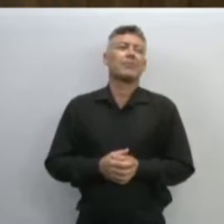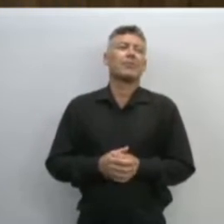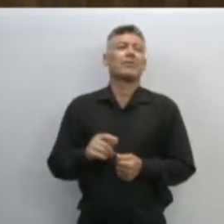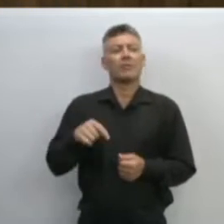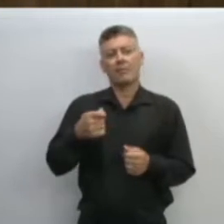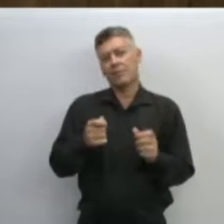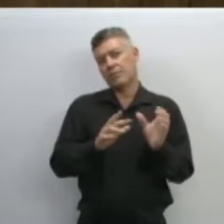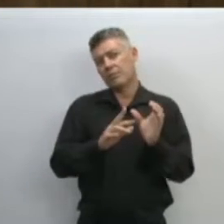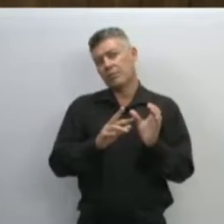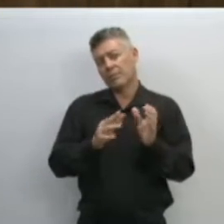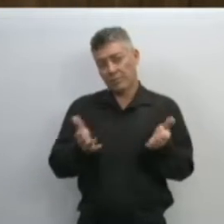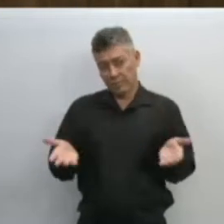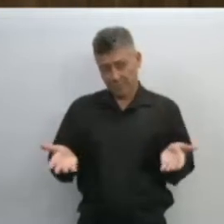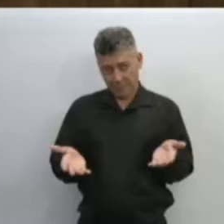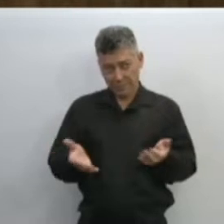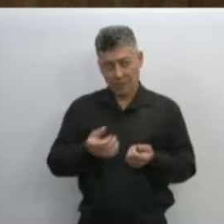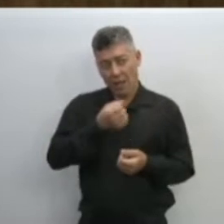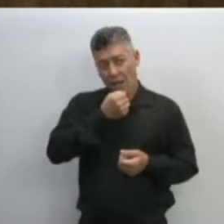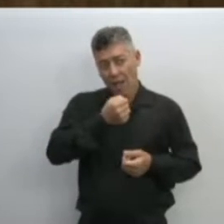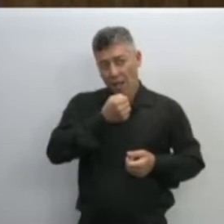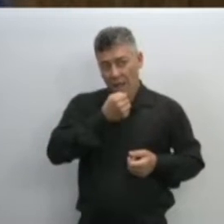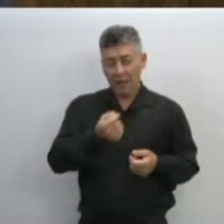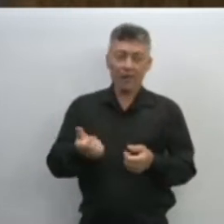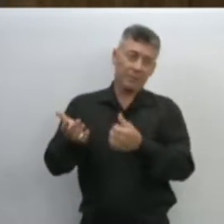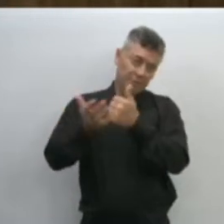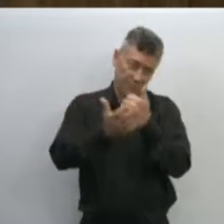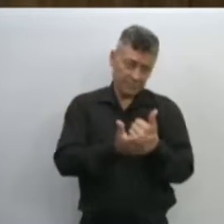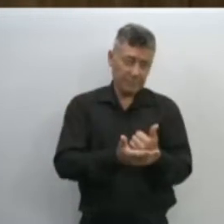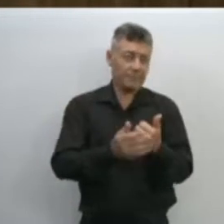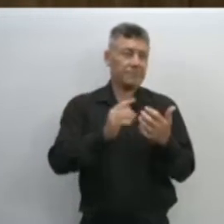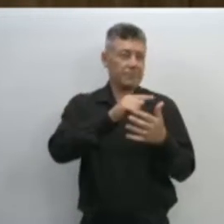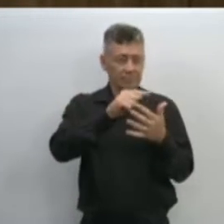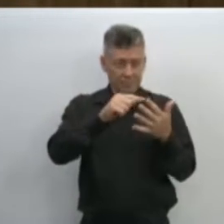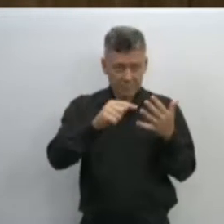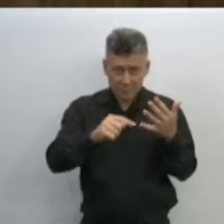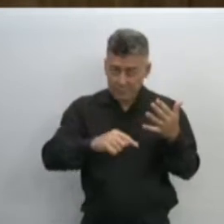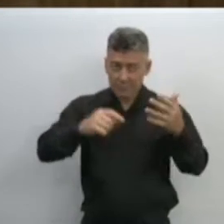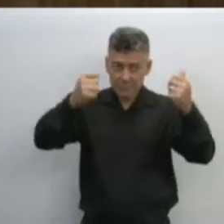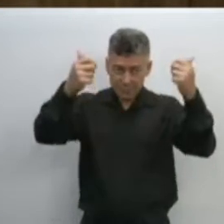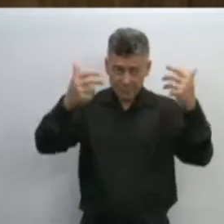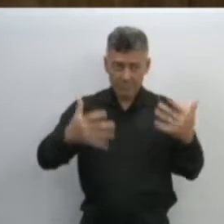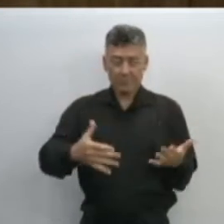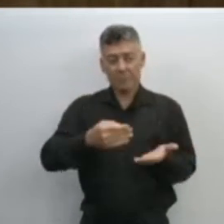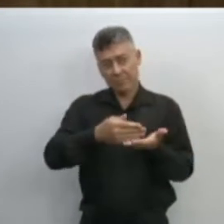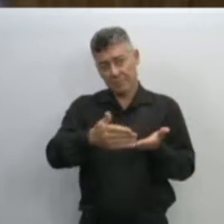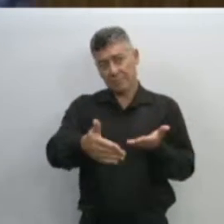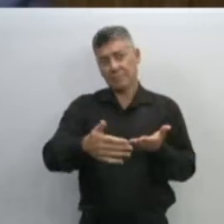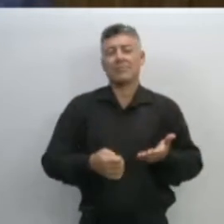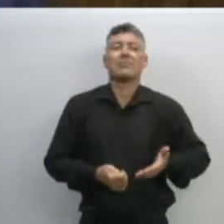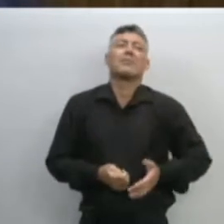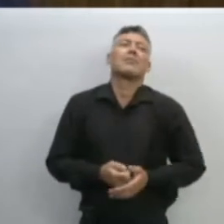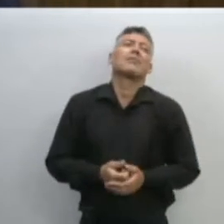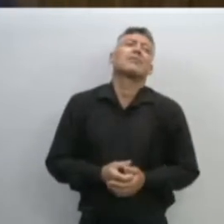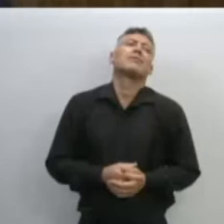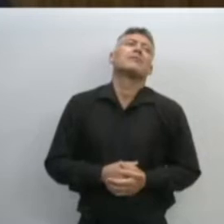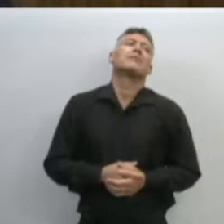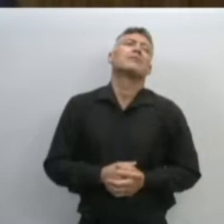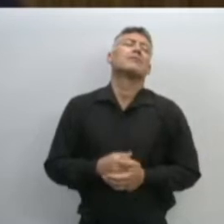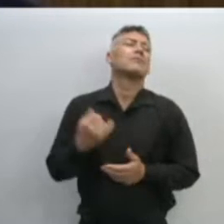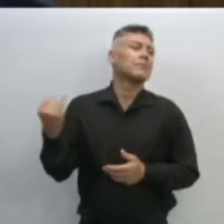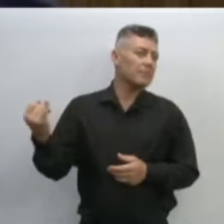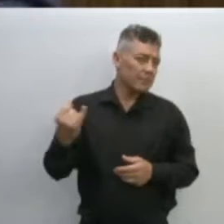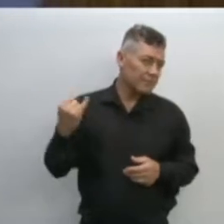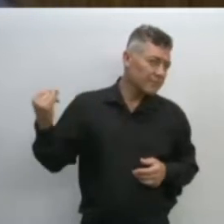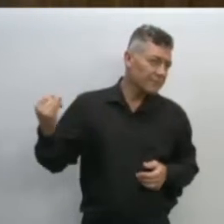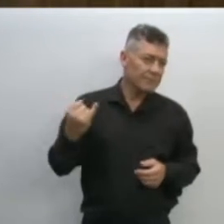Câmara. Senhor presidente, hoje, enquanto orador, eu trago aqui algumas pautas e eu quero começar por uma que eu acho muito